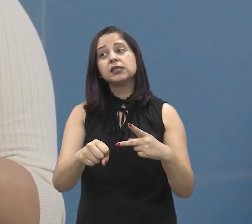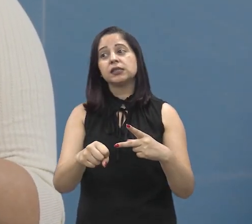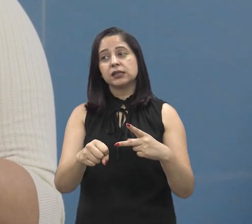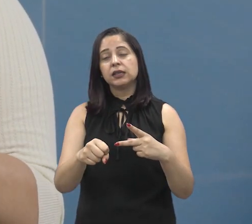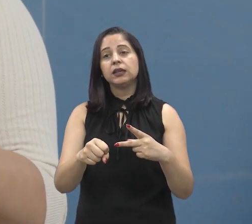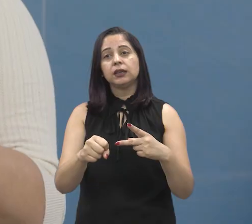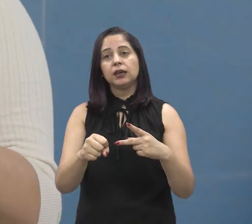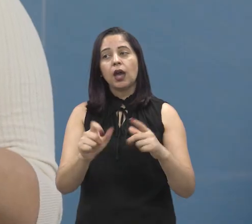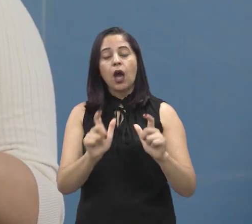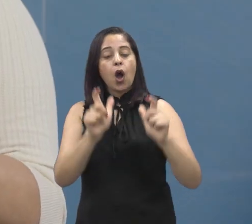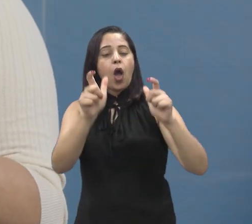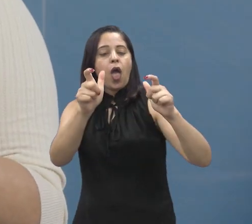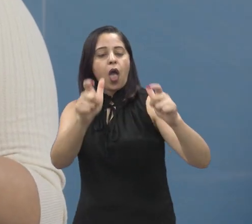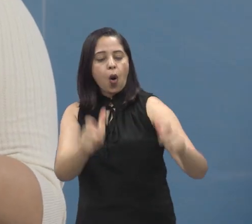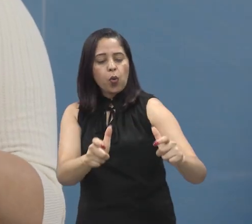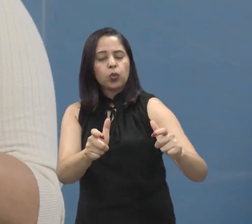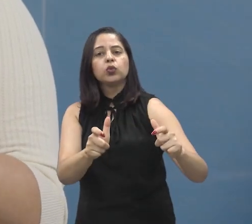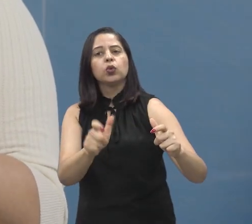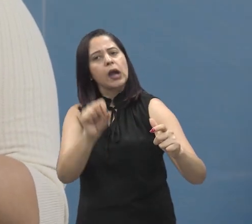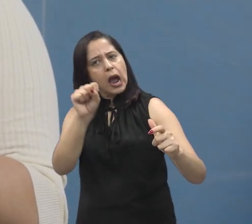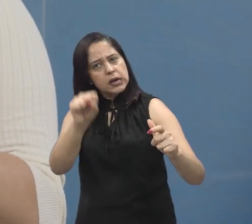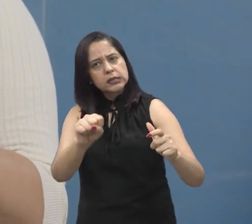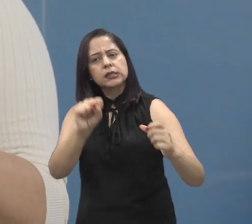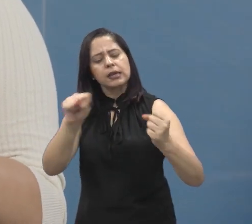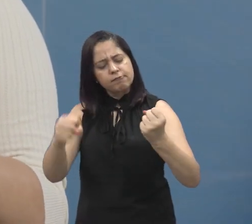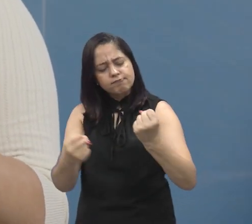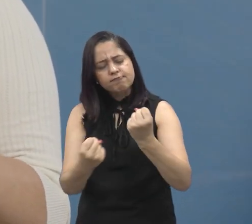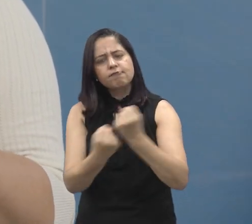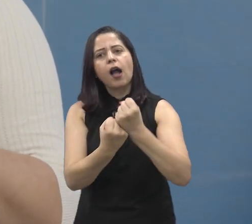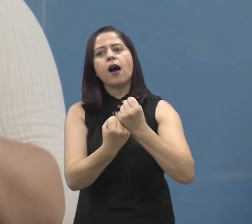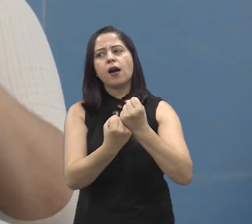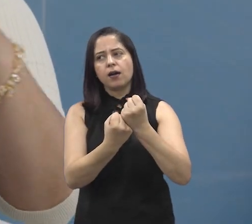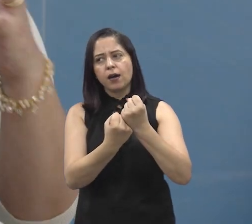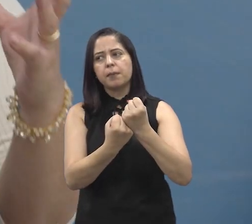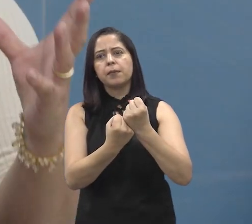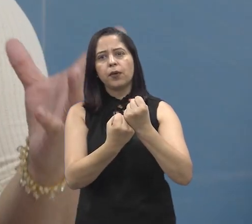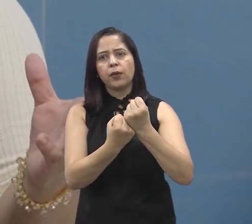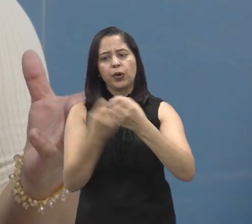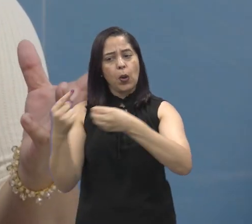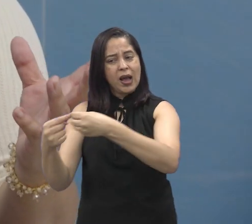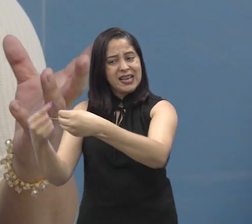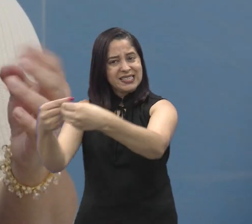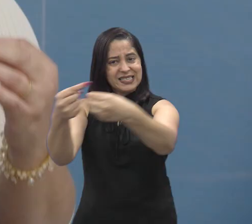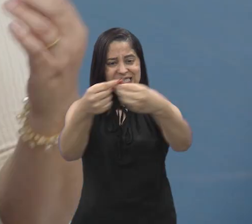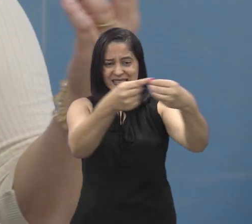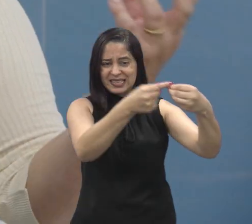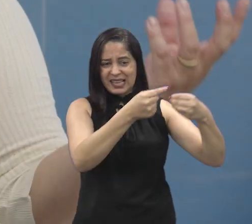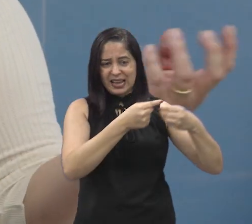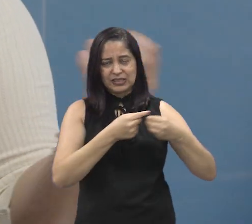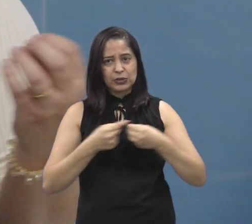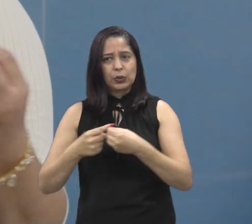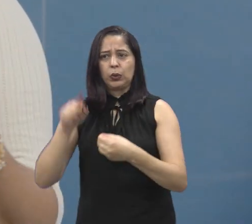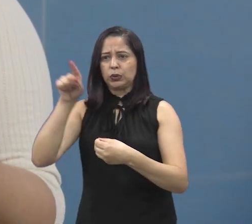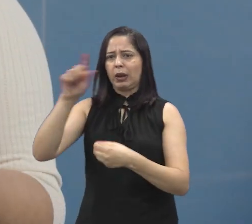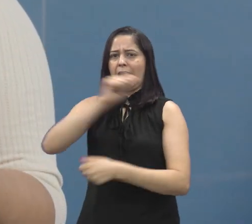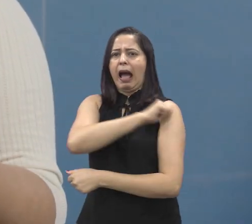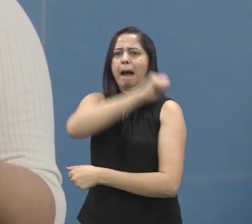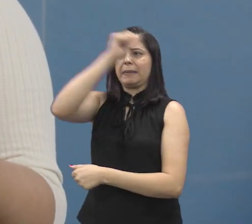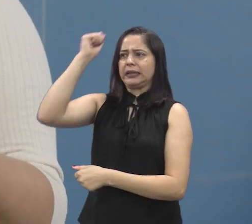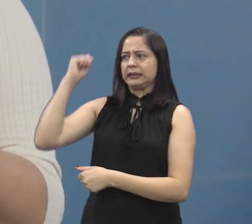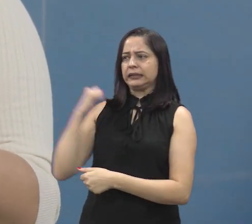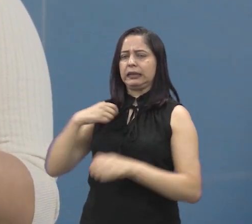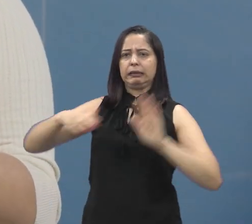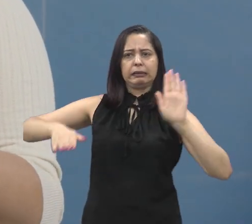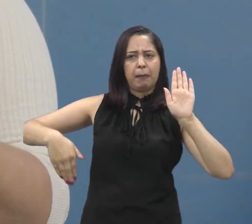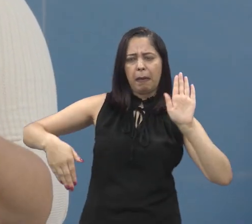destino hoje de apoio, né? Nós falamos aí que é um destino de apoio para outros grandes destinos, Aparecida, Litoral